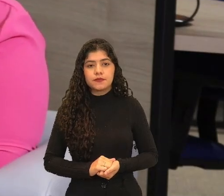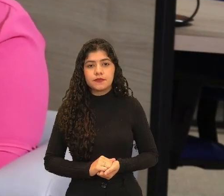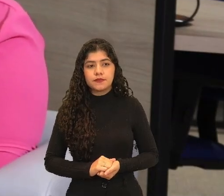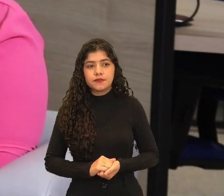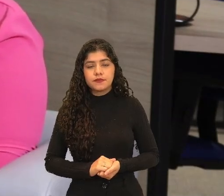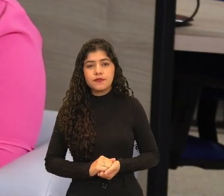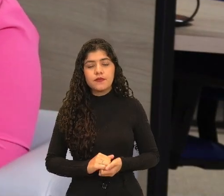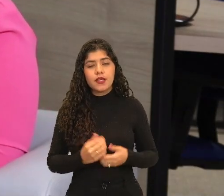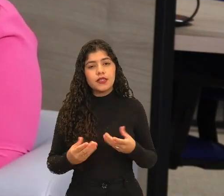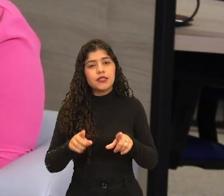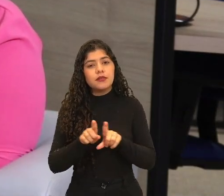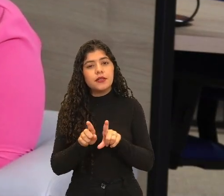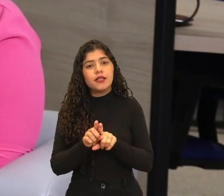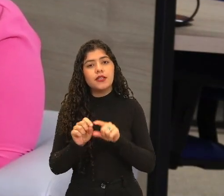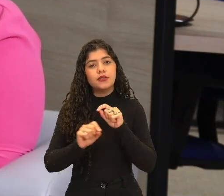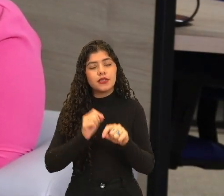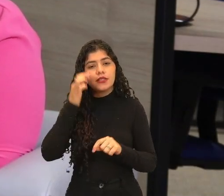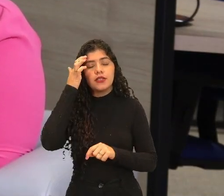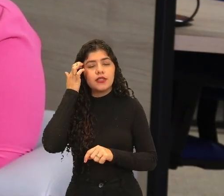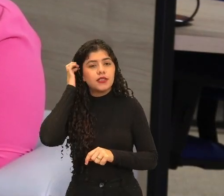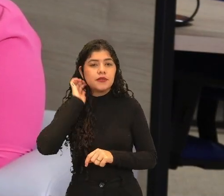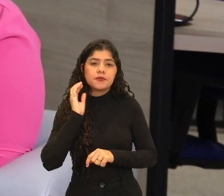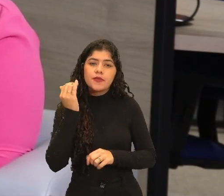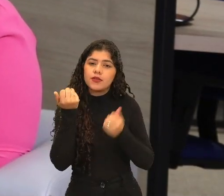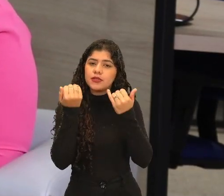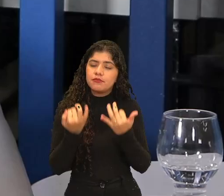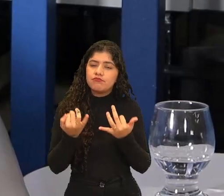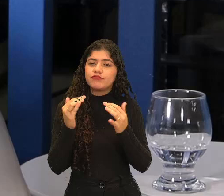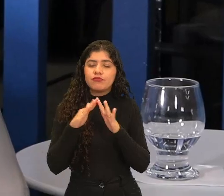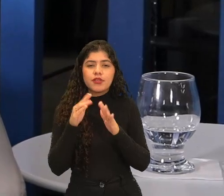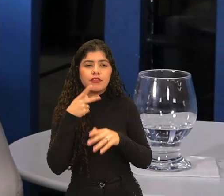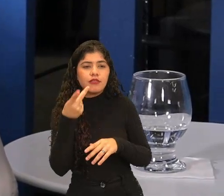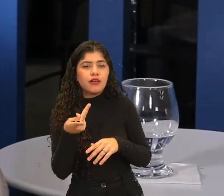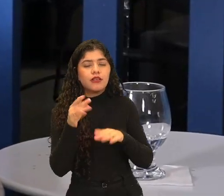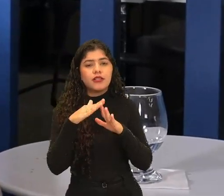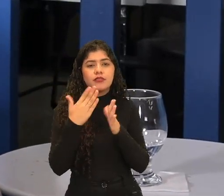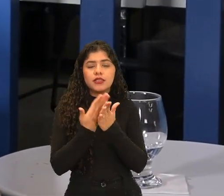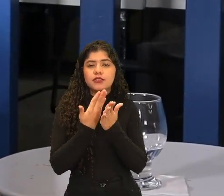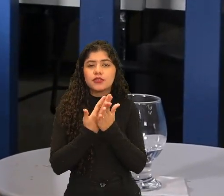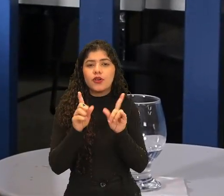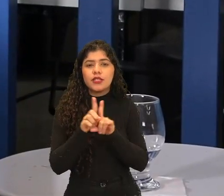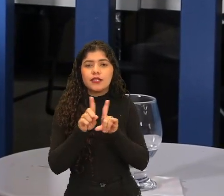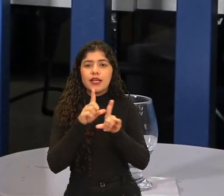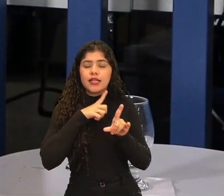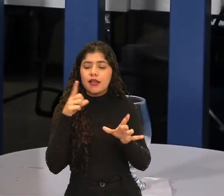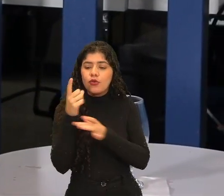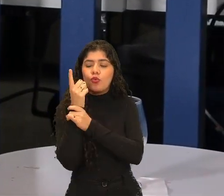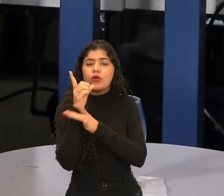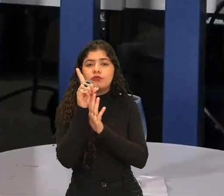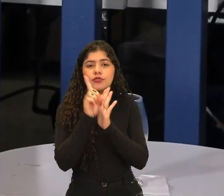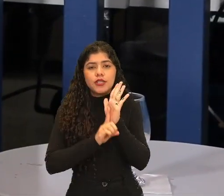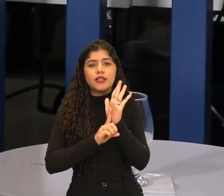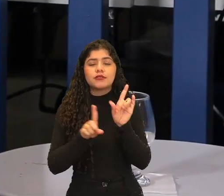é verdade. E só pegando o gancho dela quando ela falou de escola e dessa questão da garantia dele ter